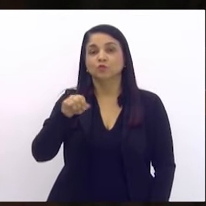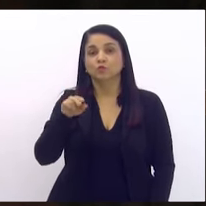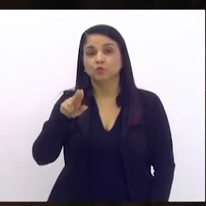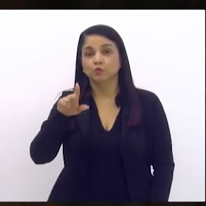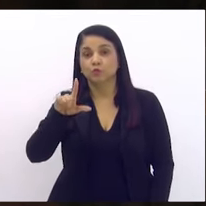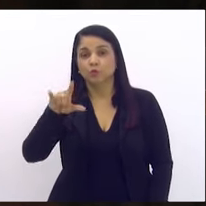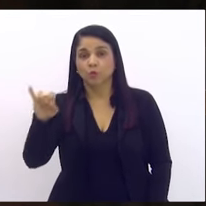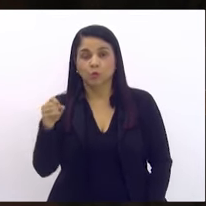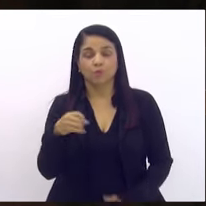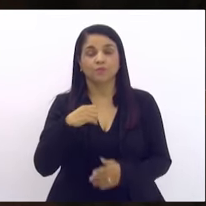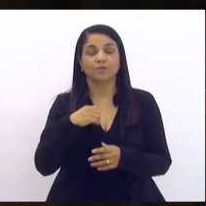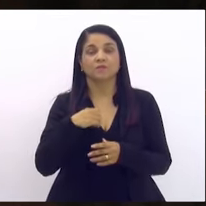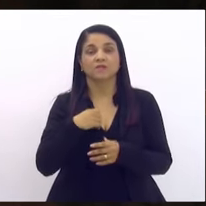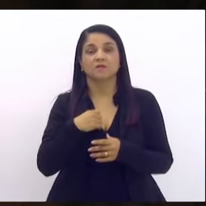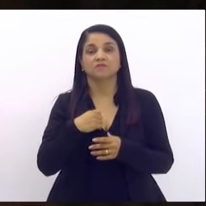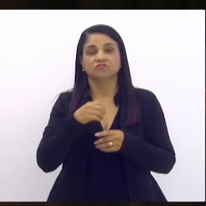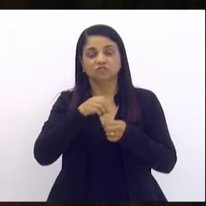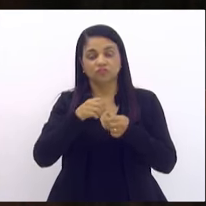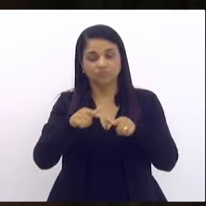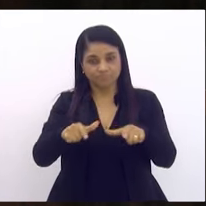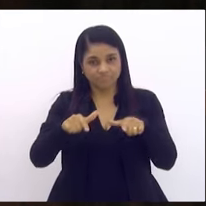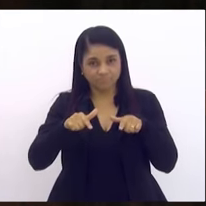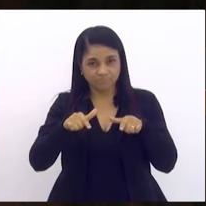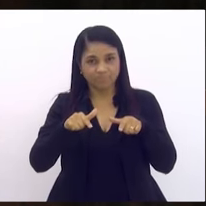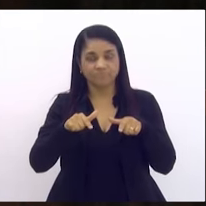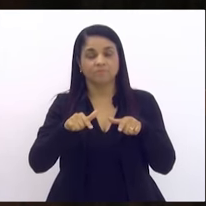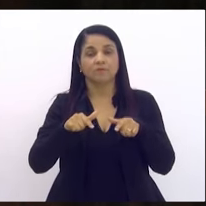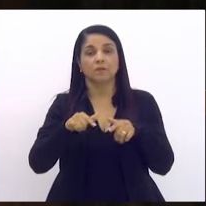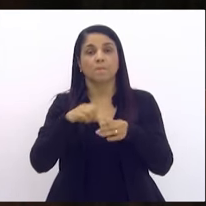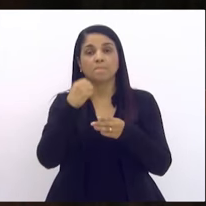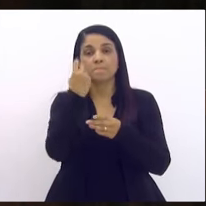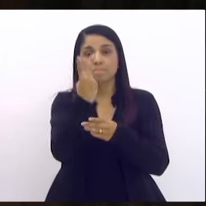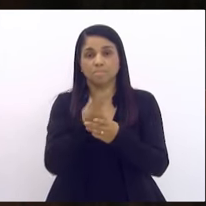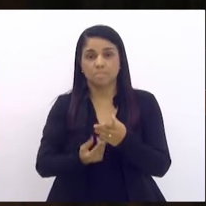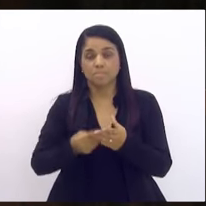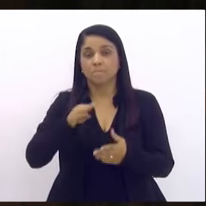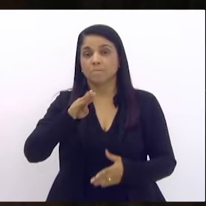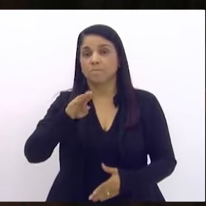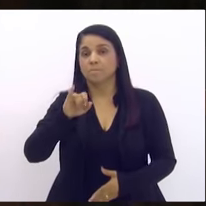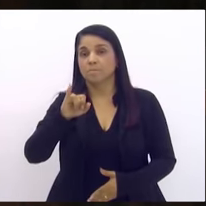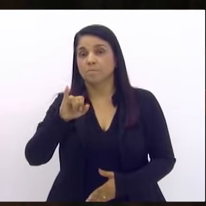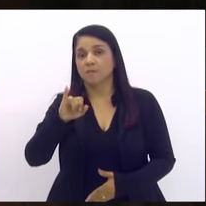bilíngue de certificado histórico escolar no estado do Rio de Janeiro